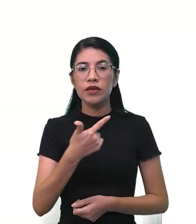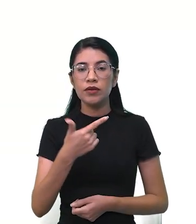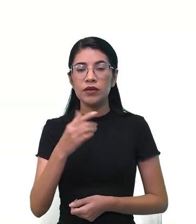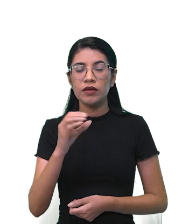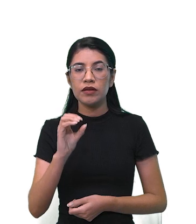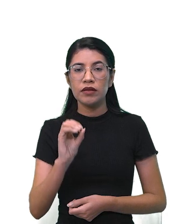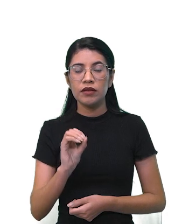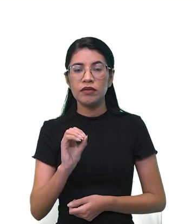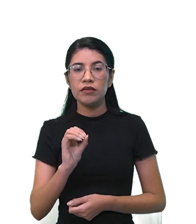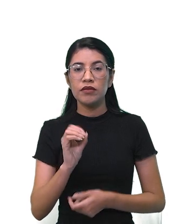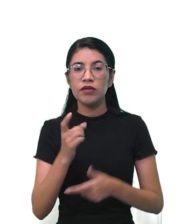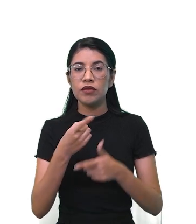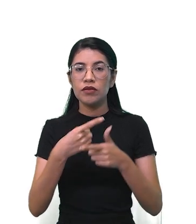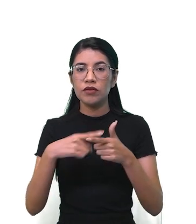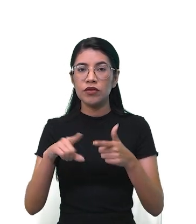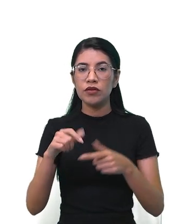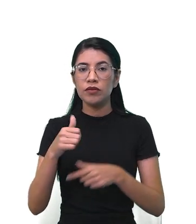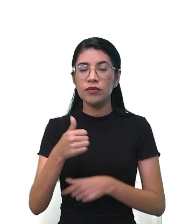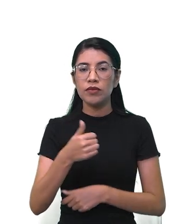12.